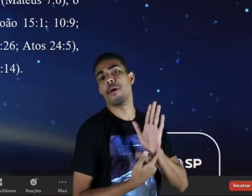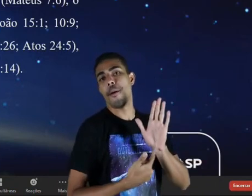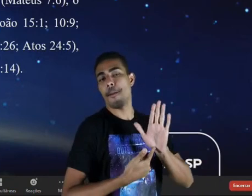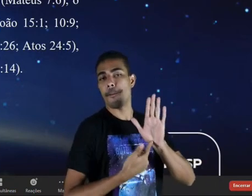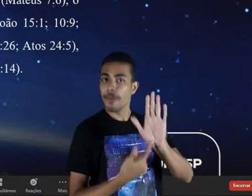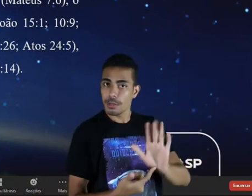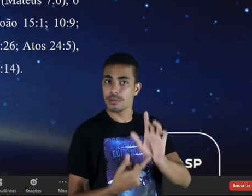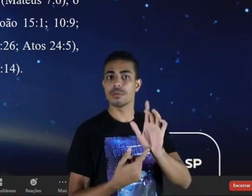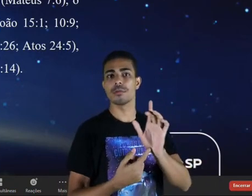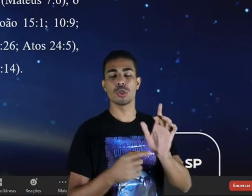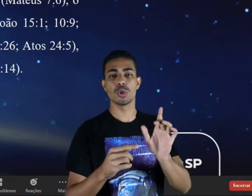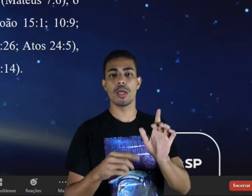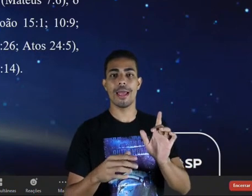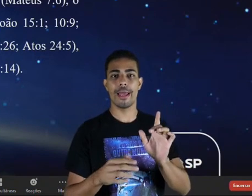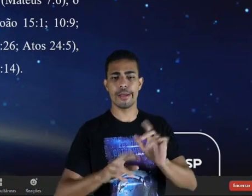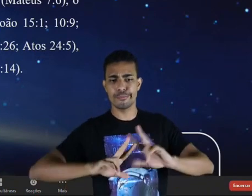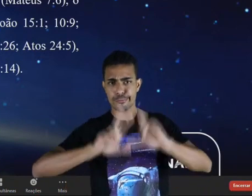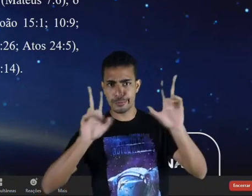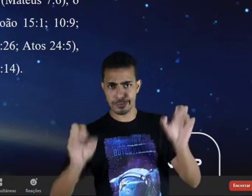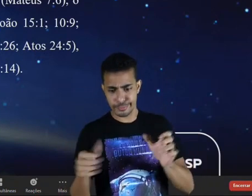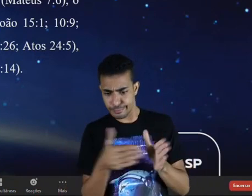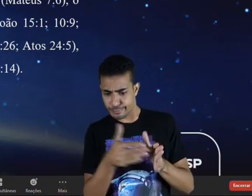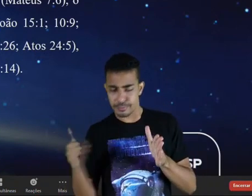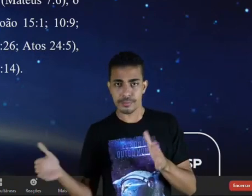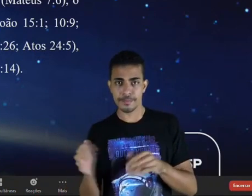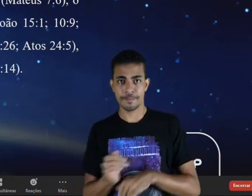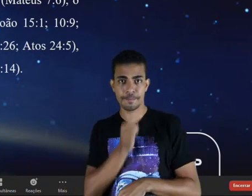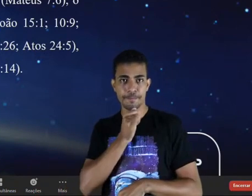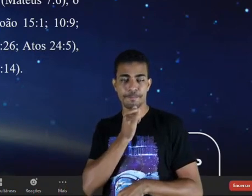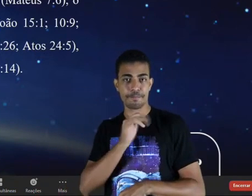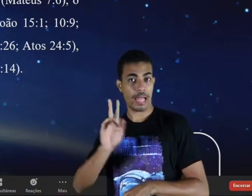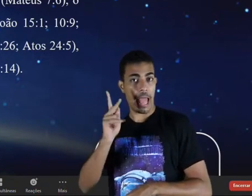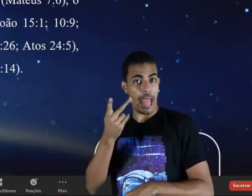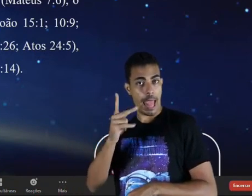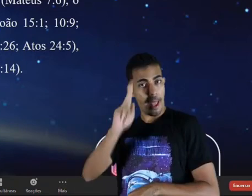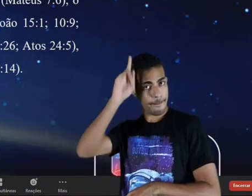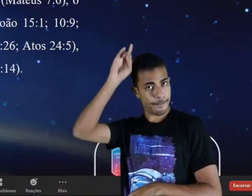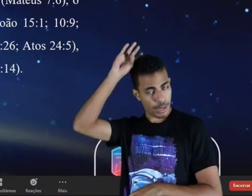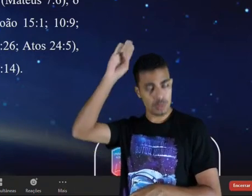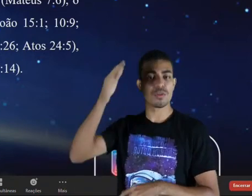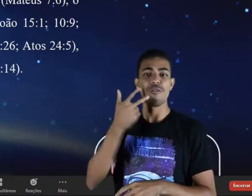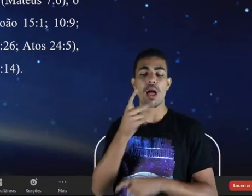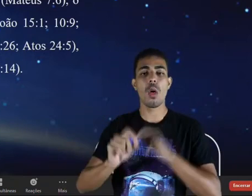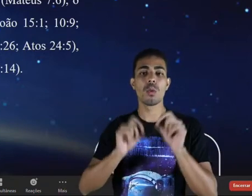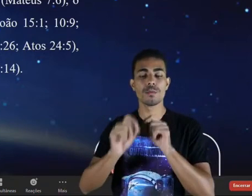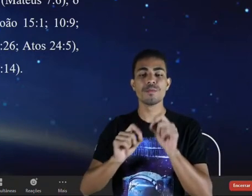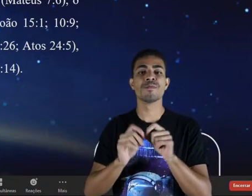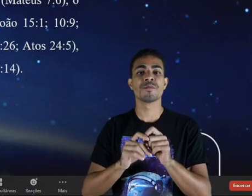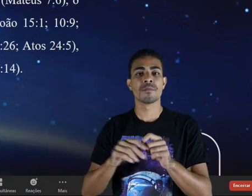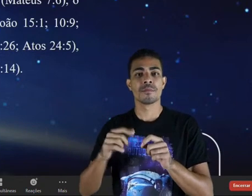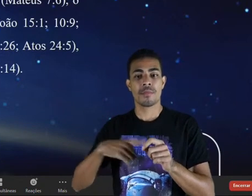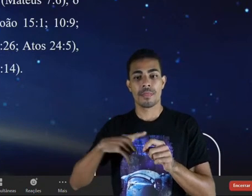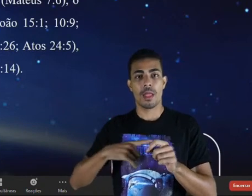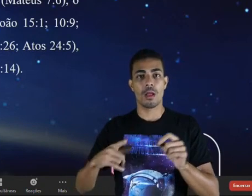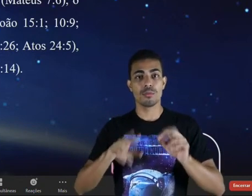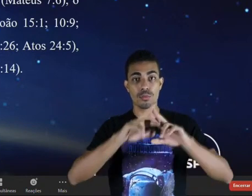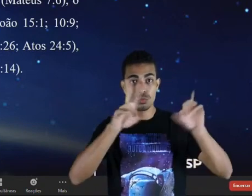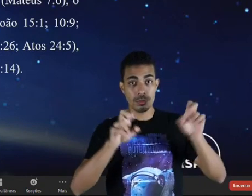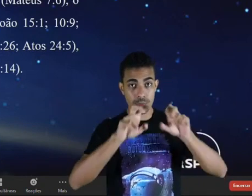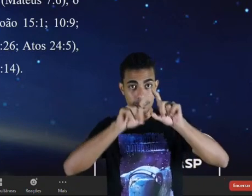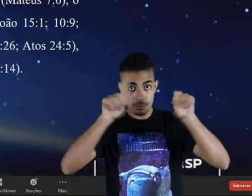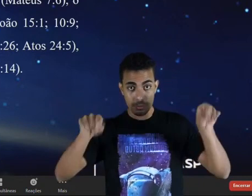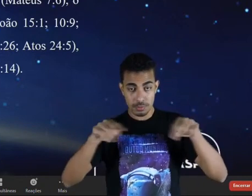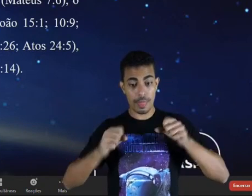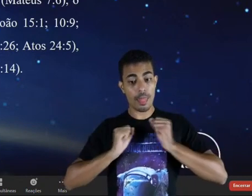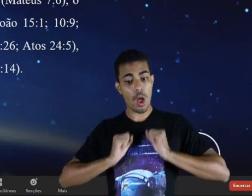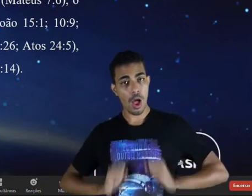de assuntos que serão tratados a seguir. Por exemplo, Hebreus capítulo 2, 17 a 18, anuncia o próximo tema, Jesus Cristo como sumo